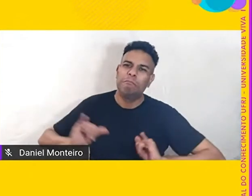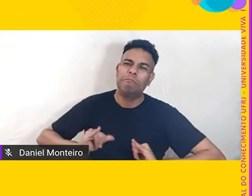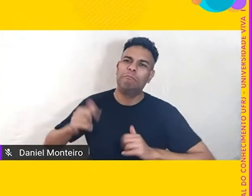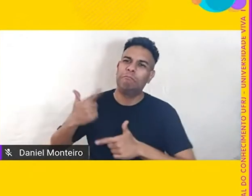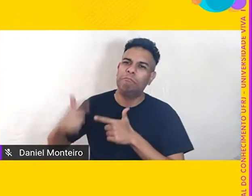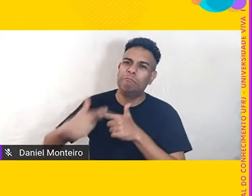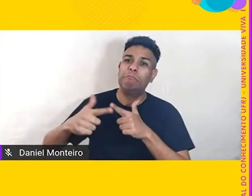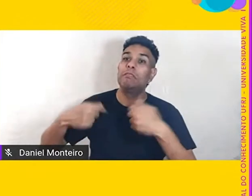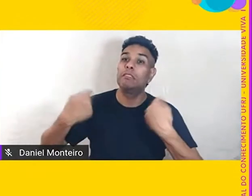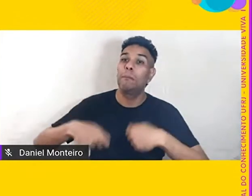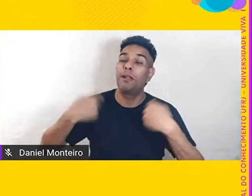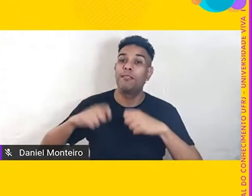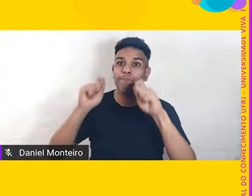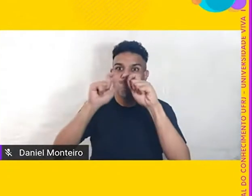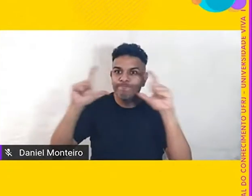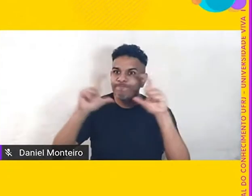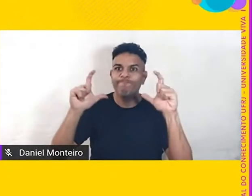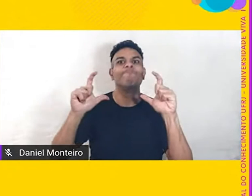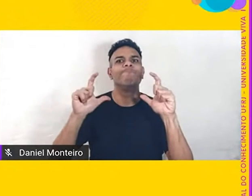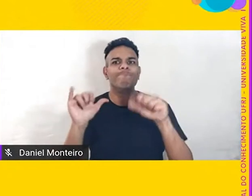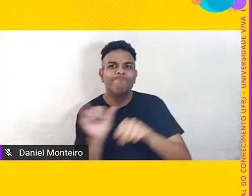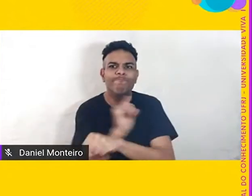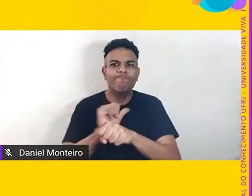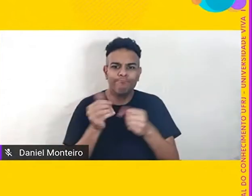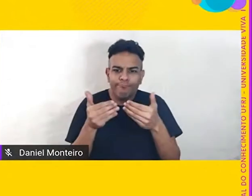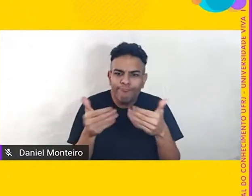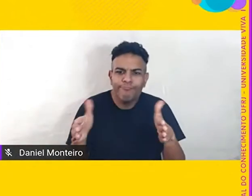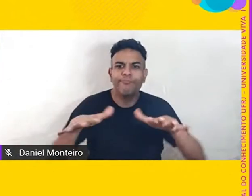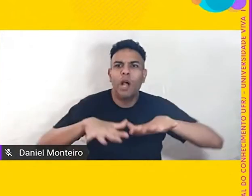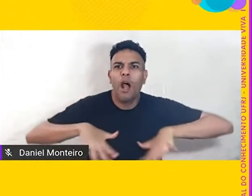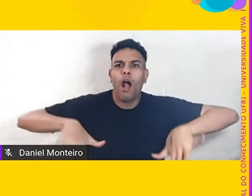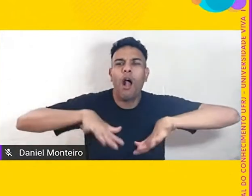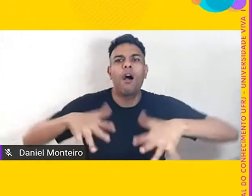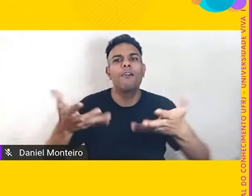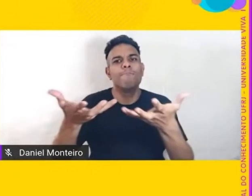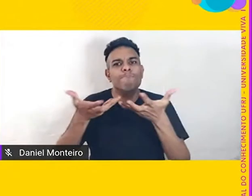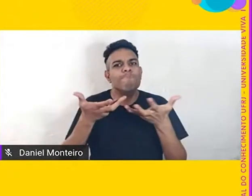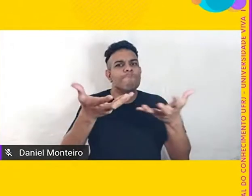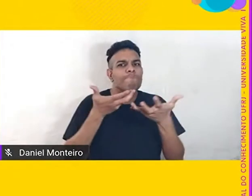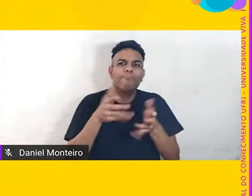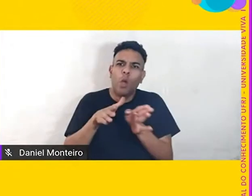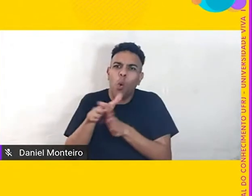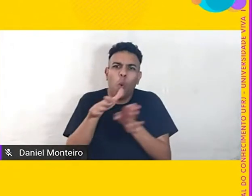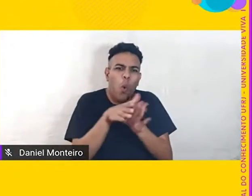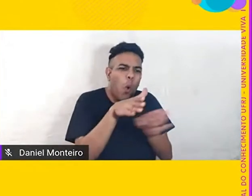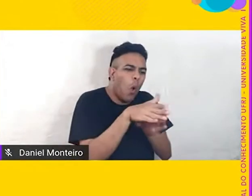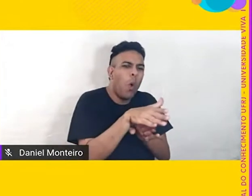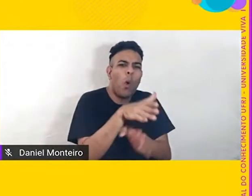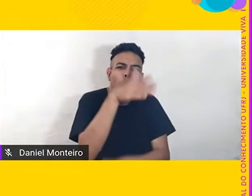a gente precisa criar um espaço de acolhimento e de orientação